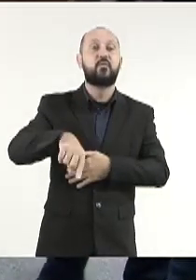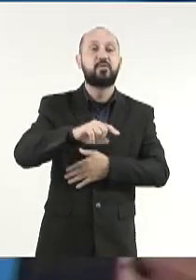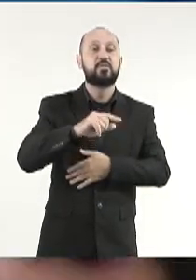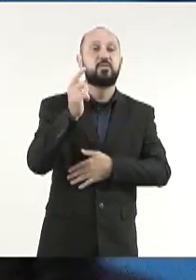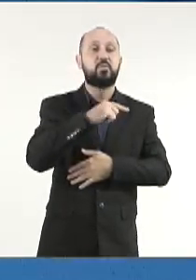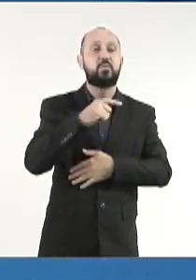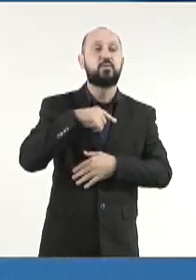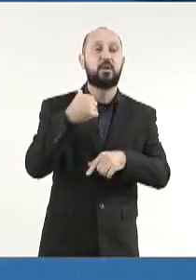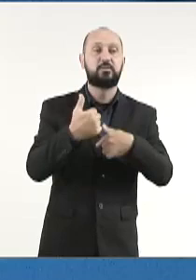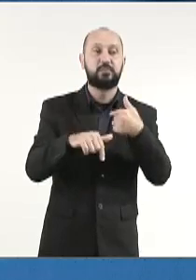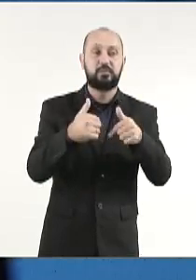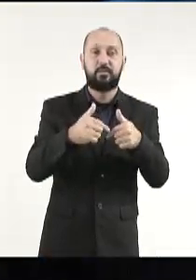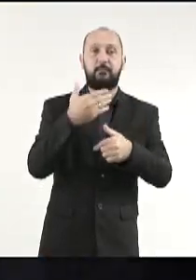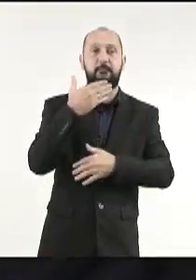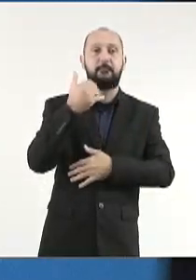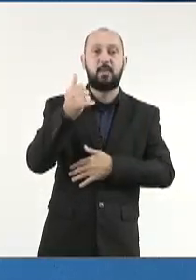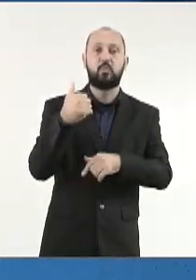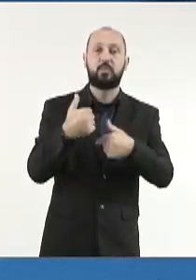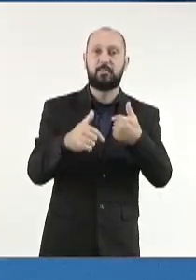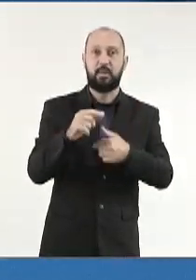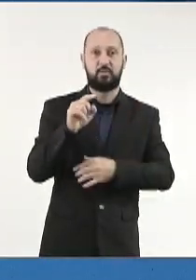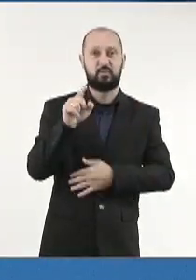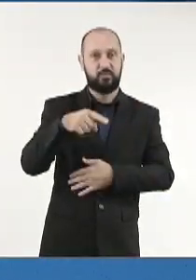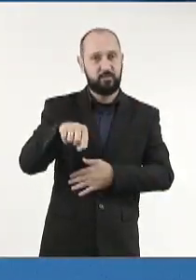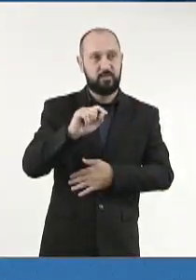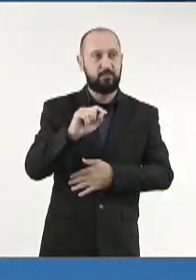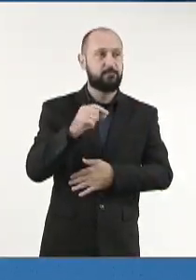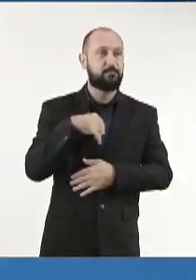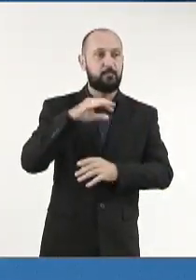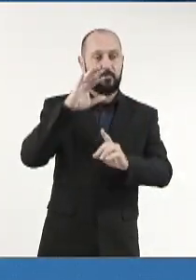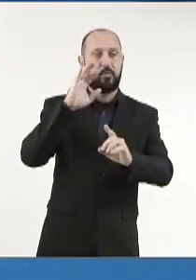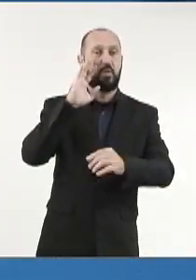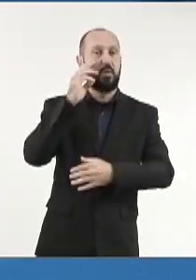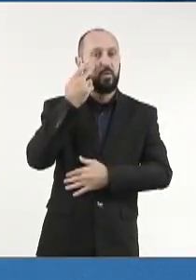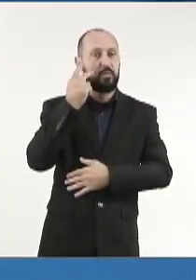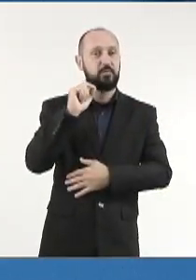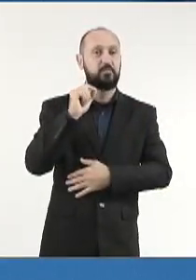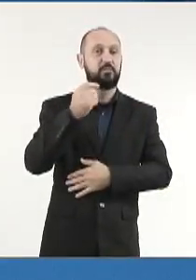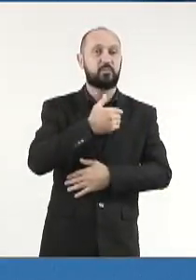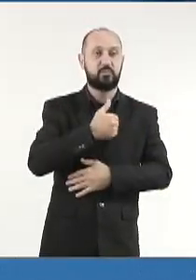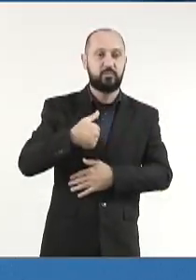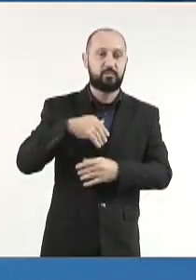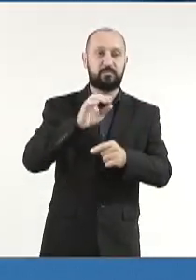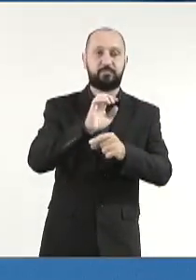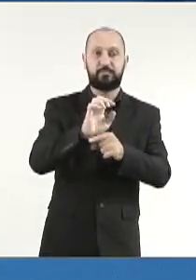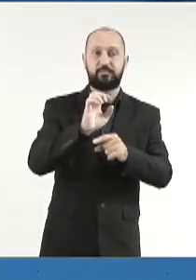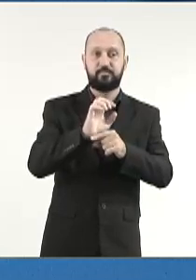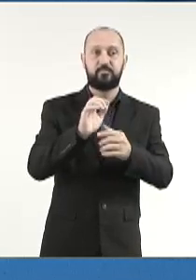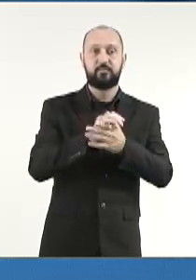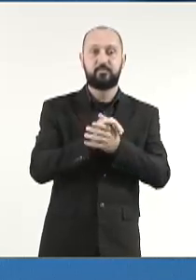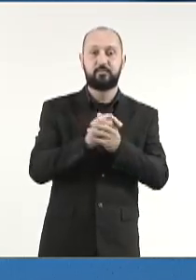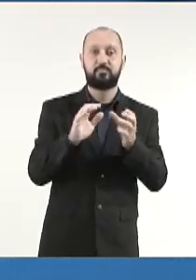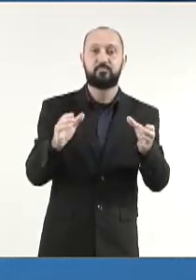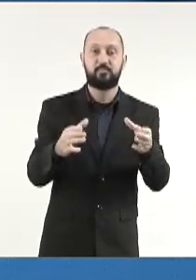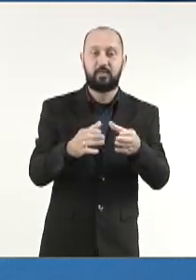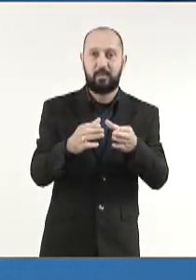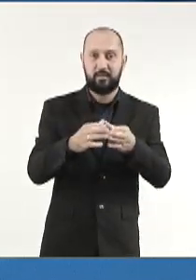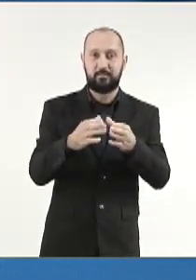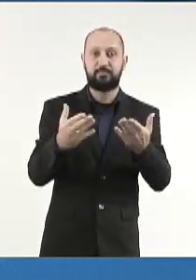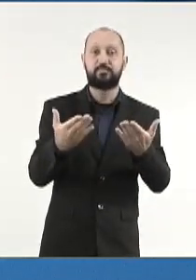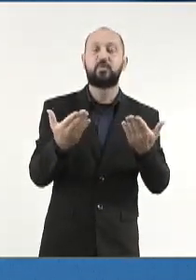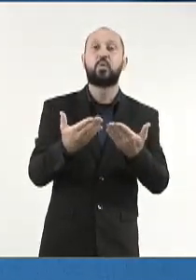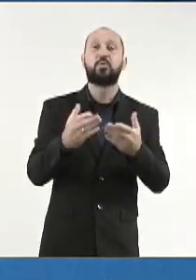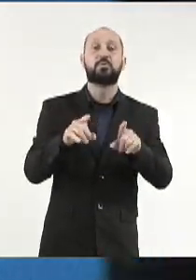possam desempenhar melhor o serviço de vocês. Esse é um reconhecimento do governo do estado, de toda essa casa de leis.